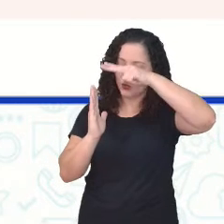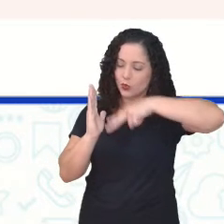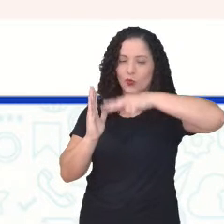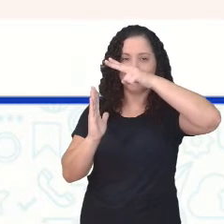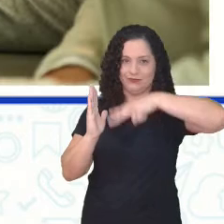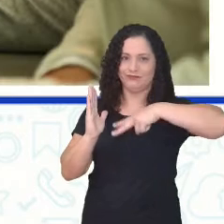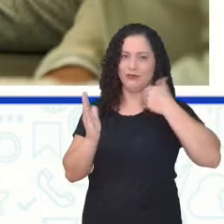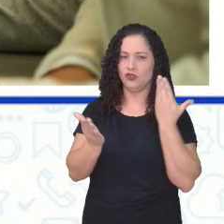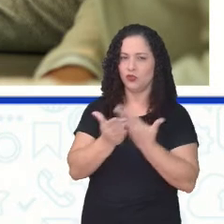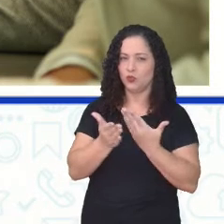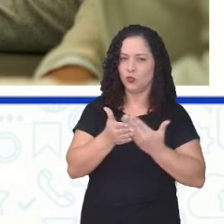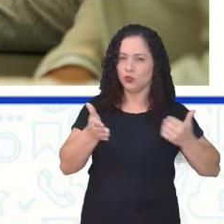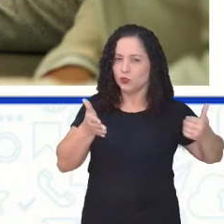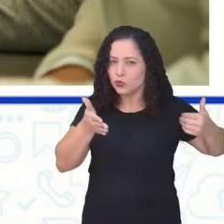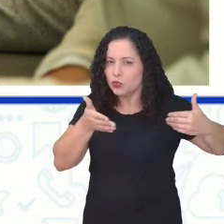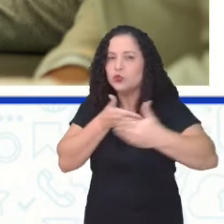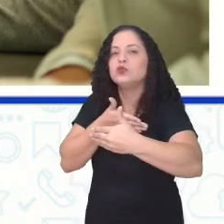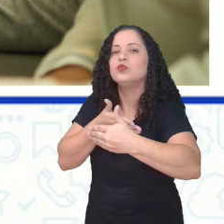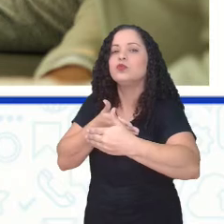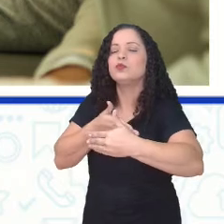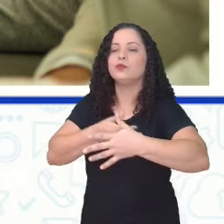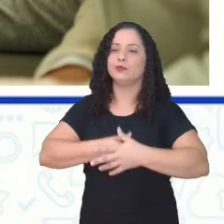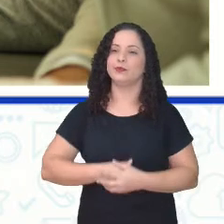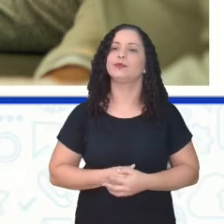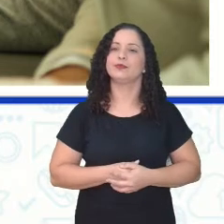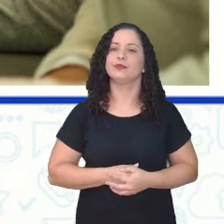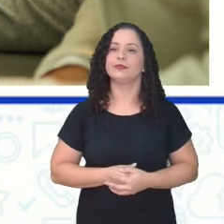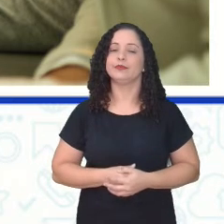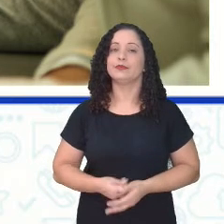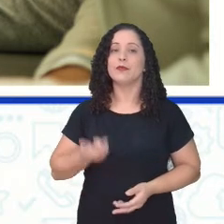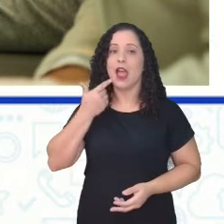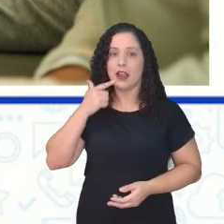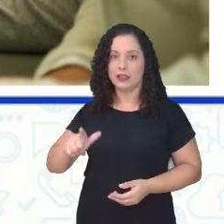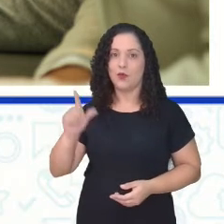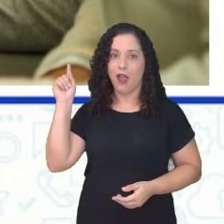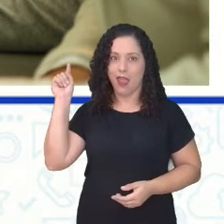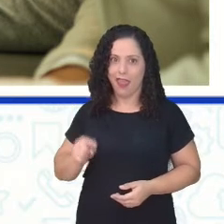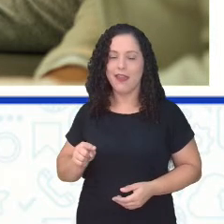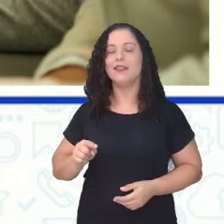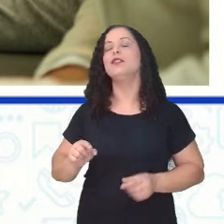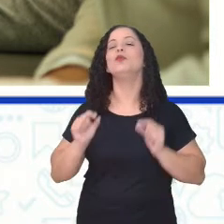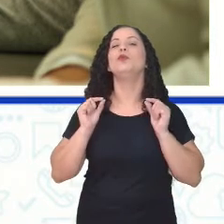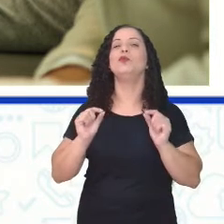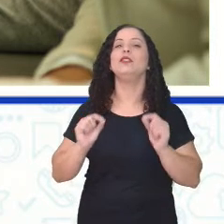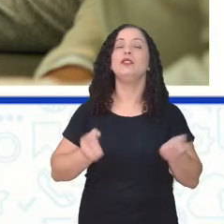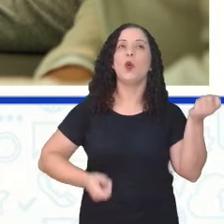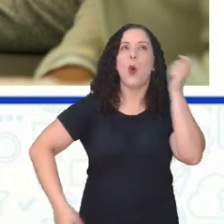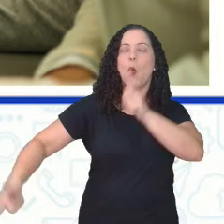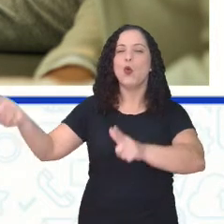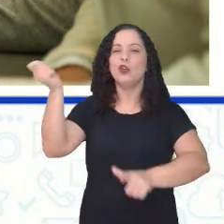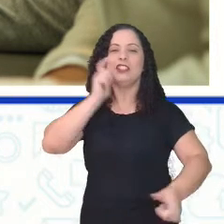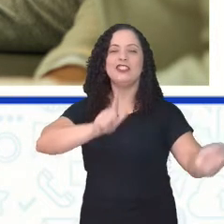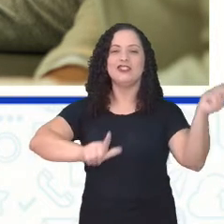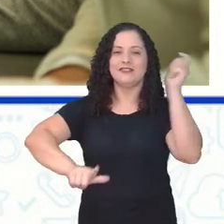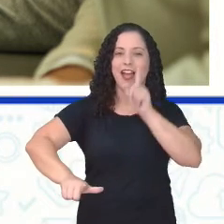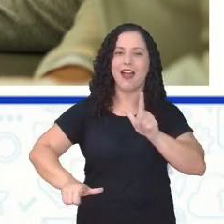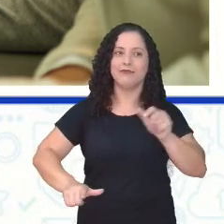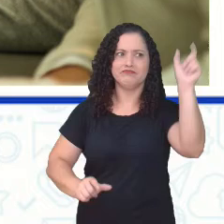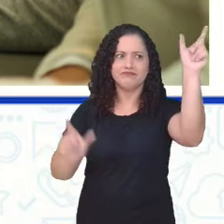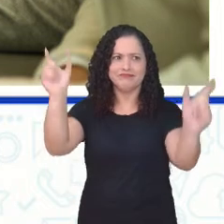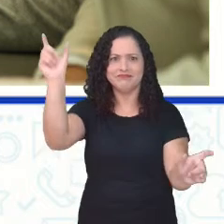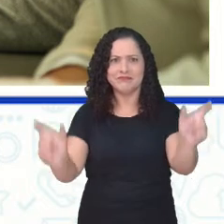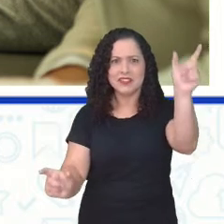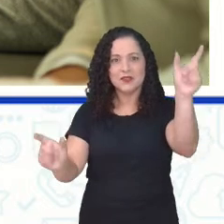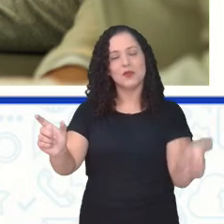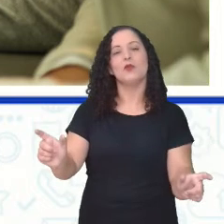nos nossos estudos. Então, a língua também ela nos ajuda a conquistar aqueles com quem interagimos,